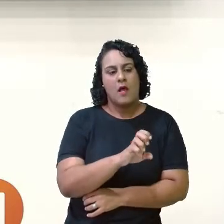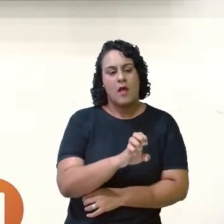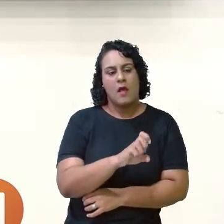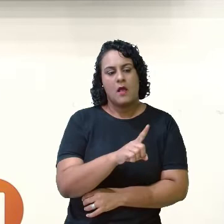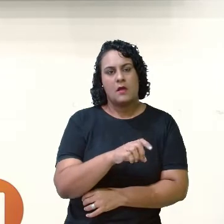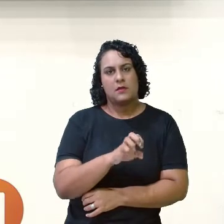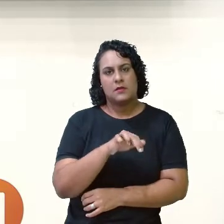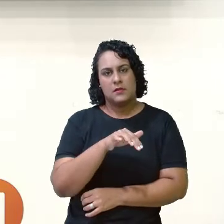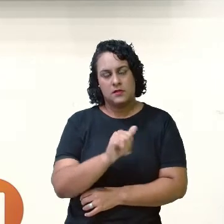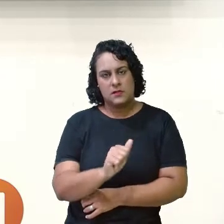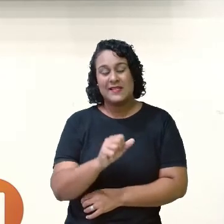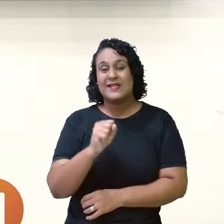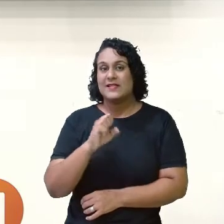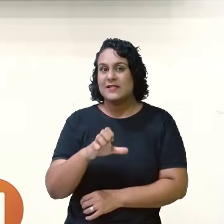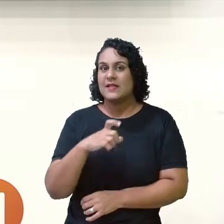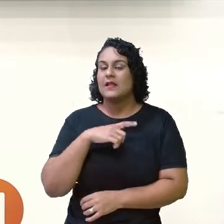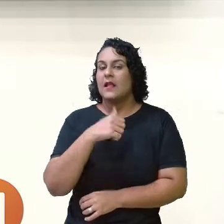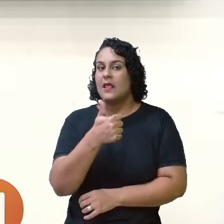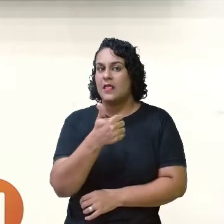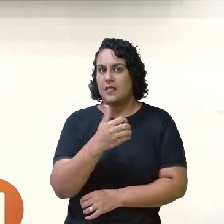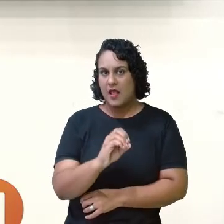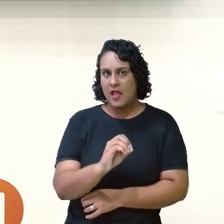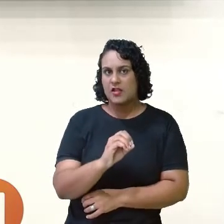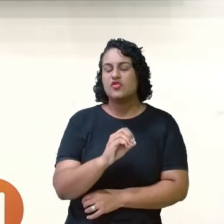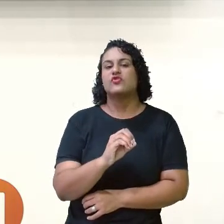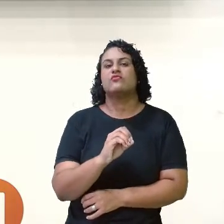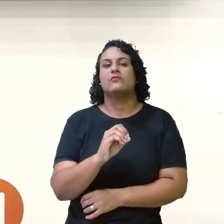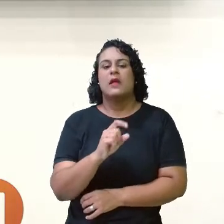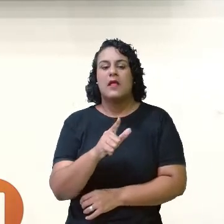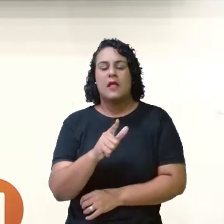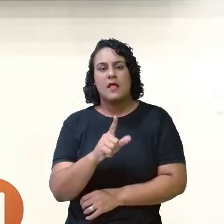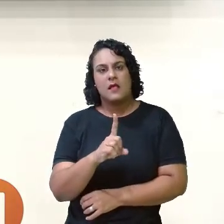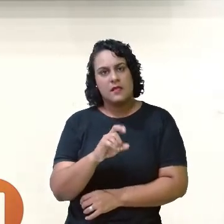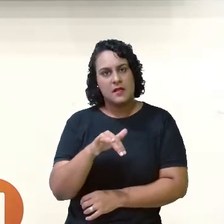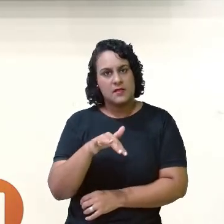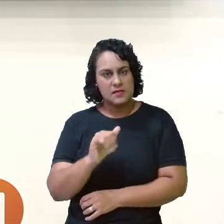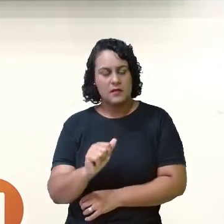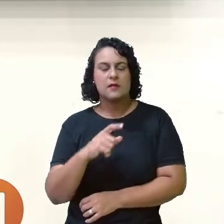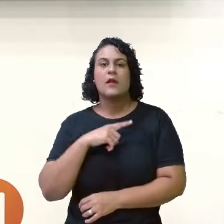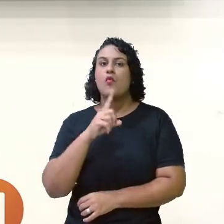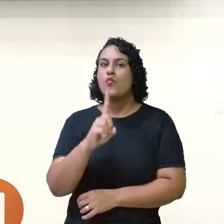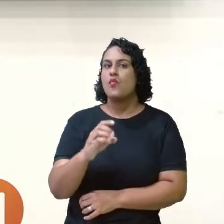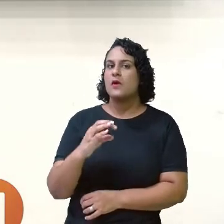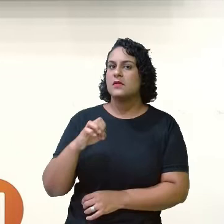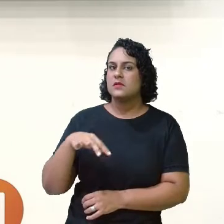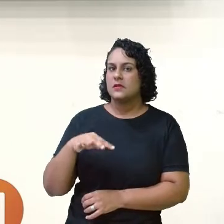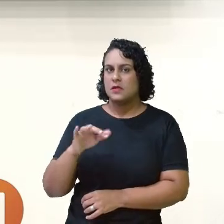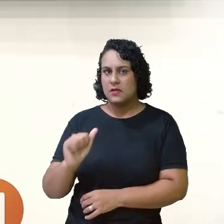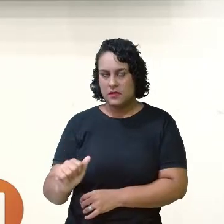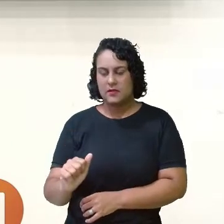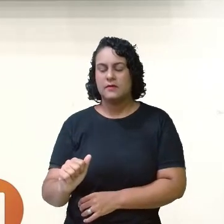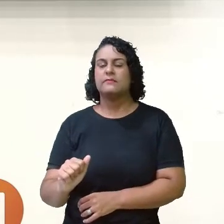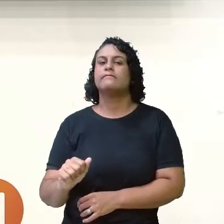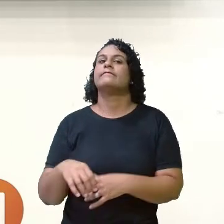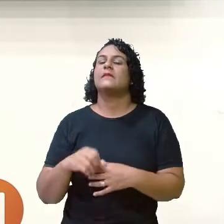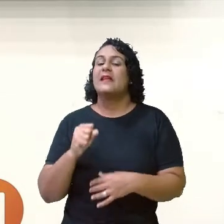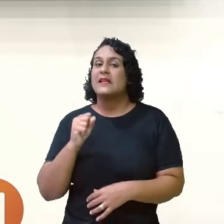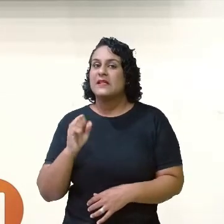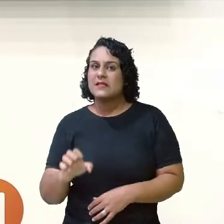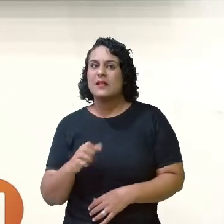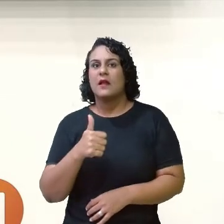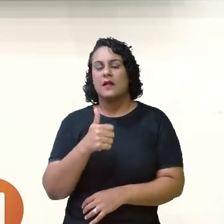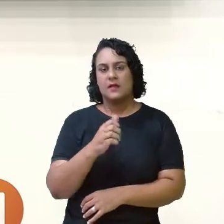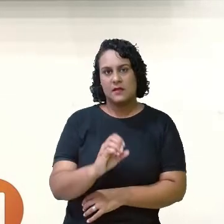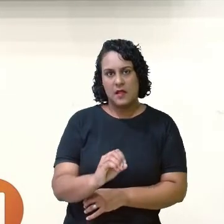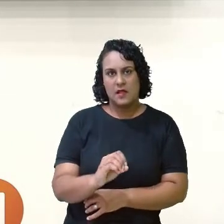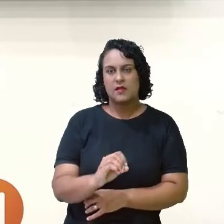eu tenho 10 dezenas, eu tenho uma centena. Se eu tenho 10 centenas, eu tenho